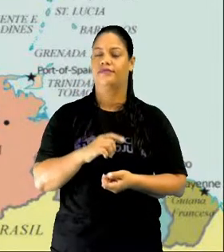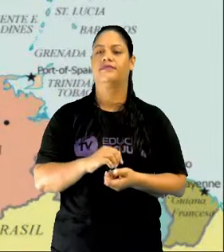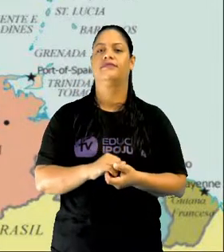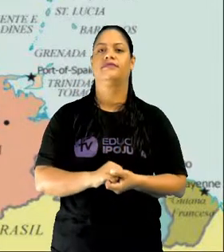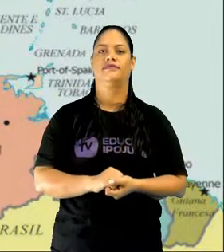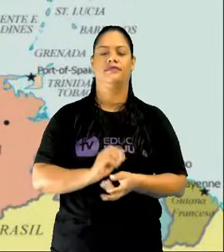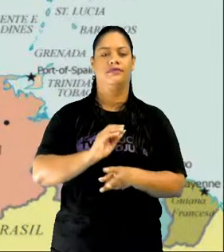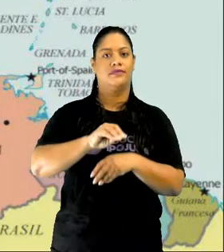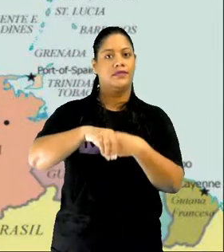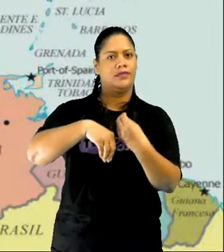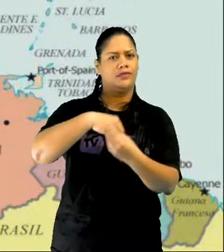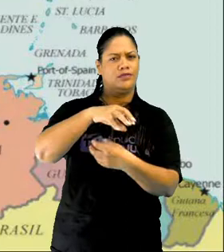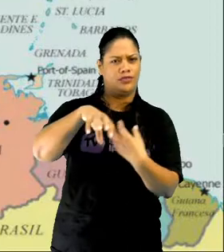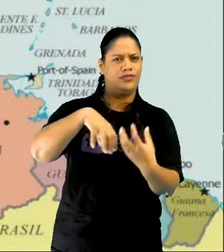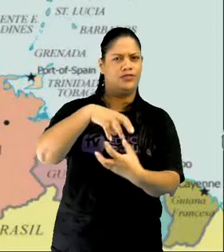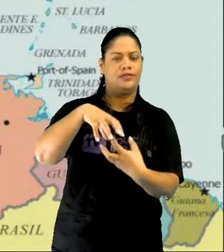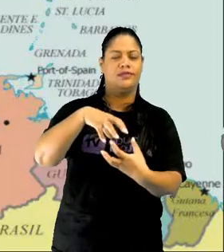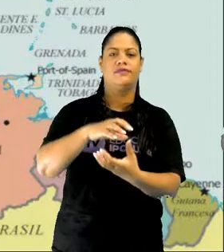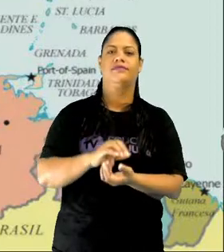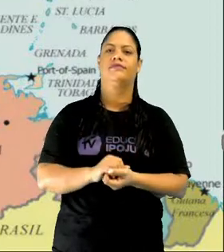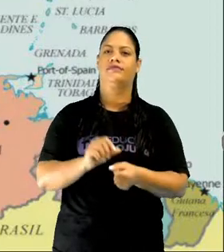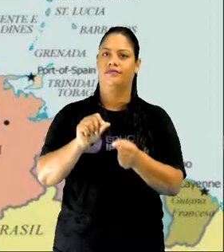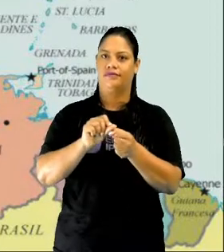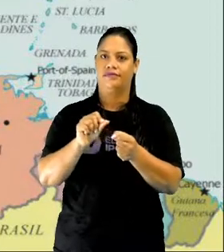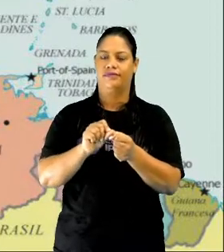uma mistura que foi